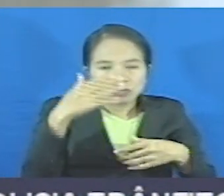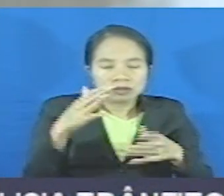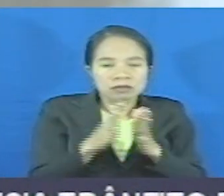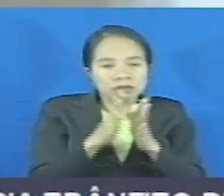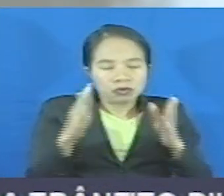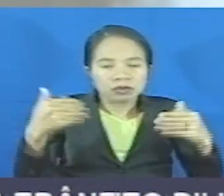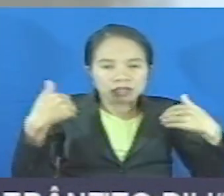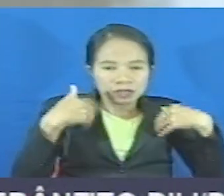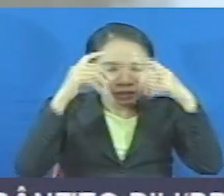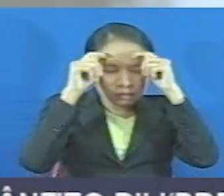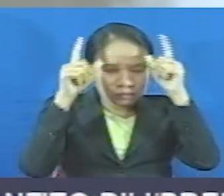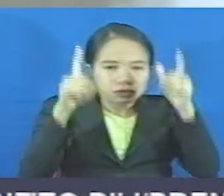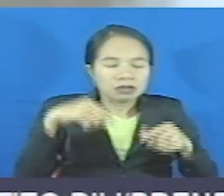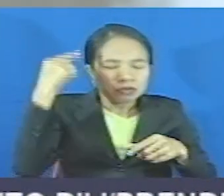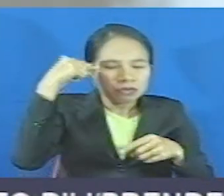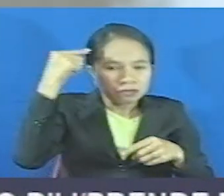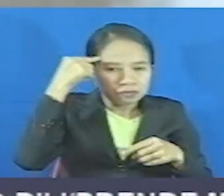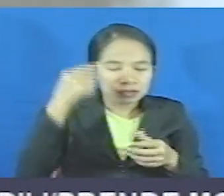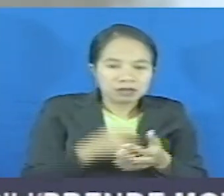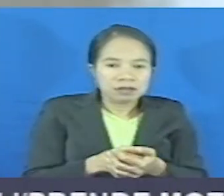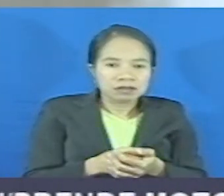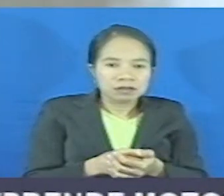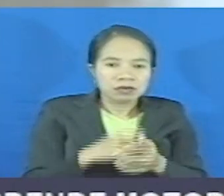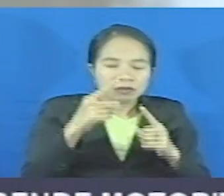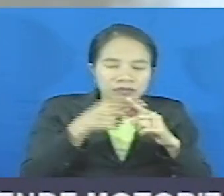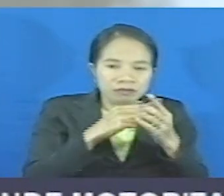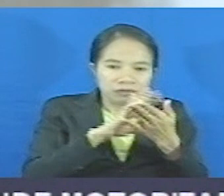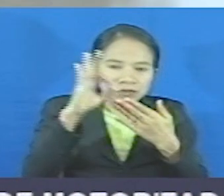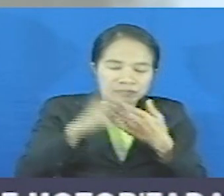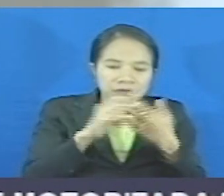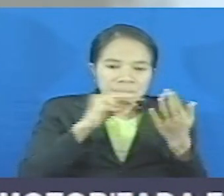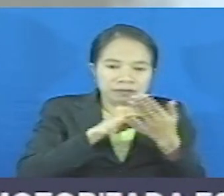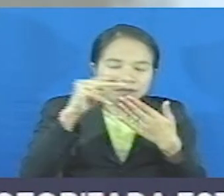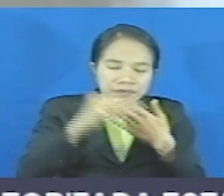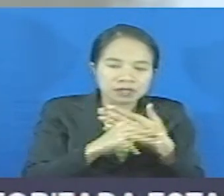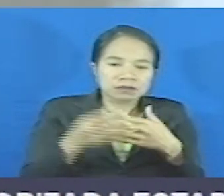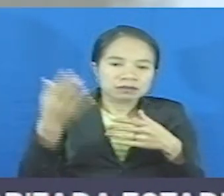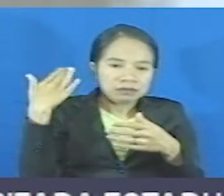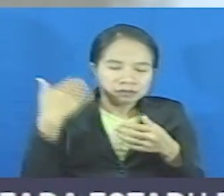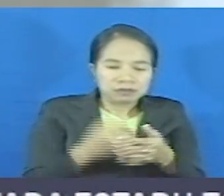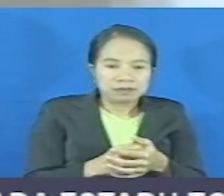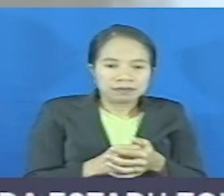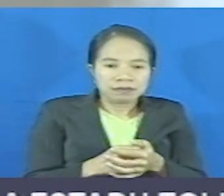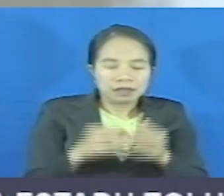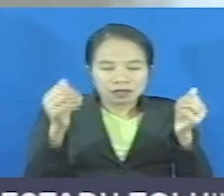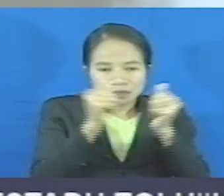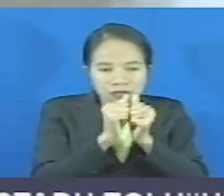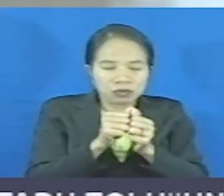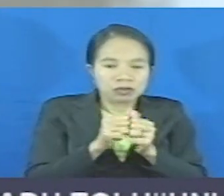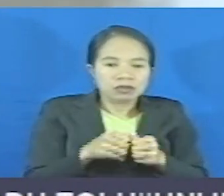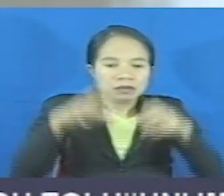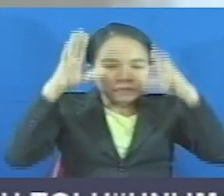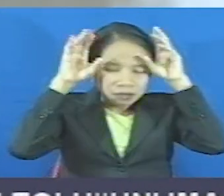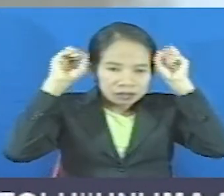Timor-Leste. Se governo, e foi em fevereiro, março, Liuvá, é muito com o presidente